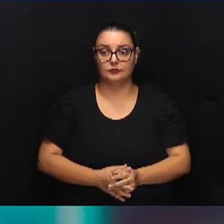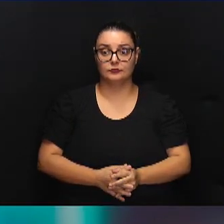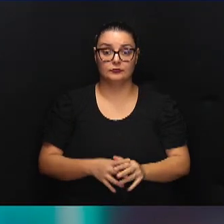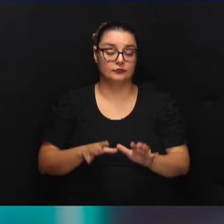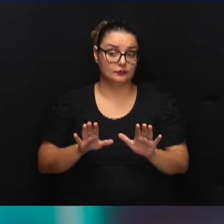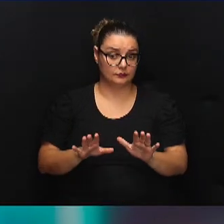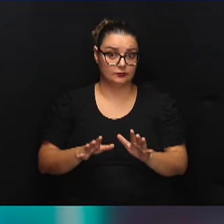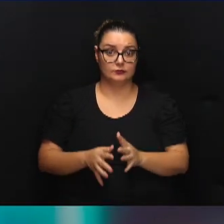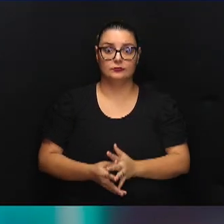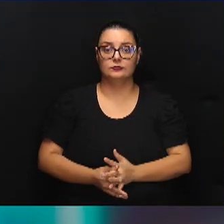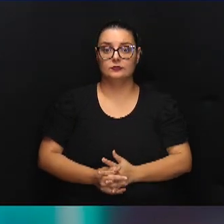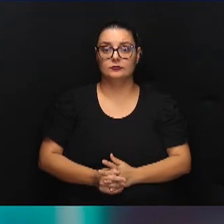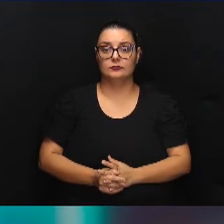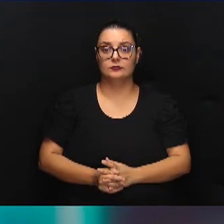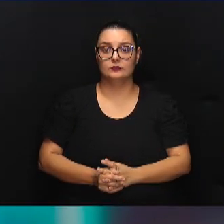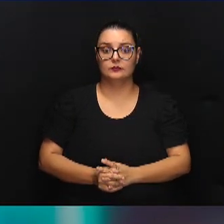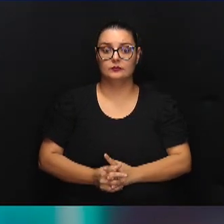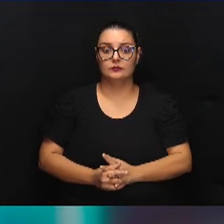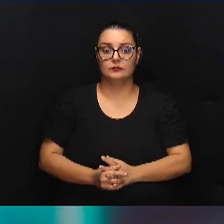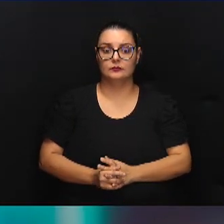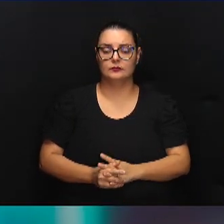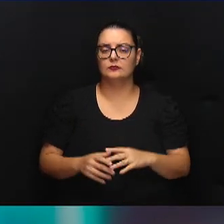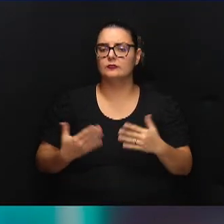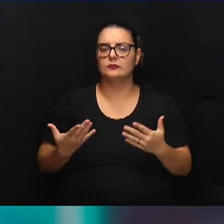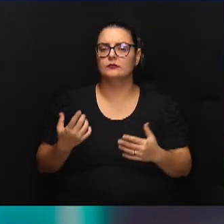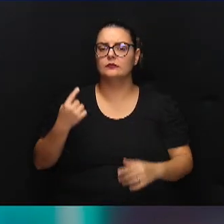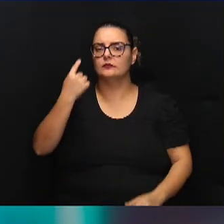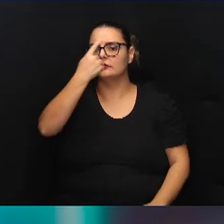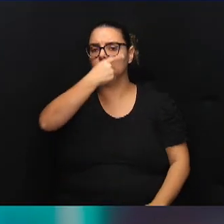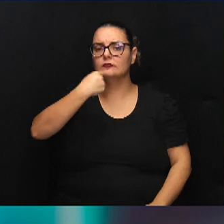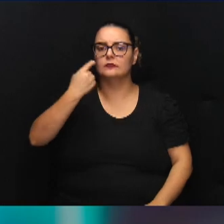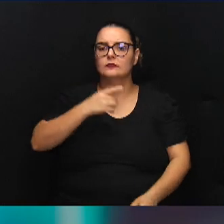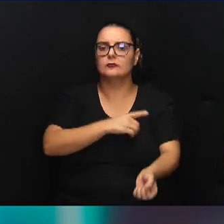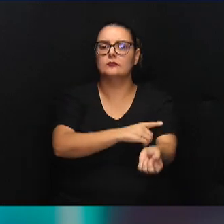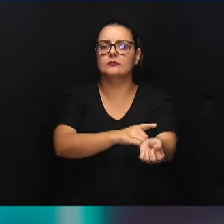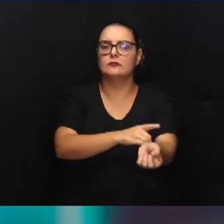Mas qual é a cara do diabetes?